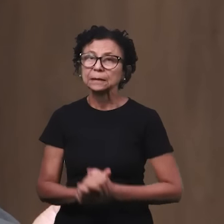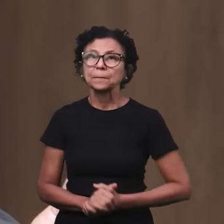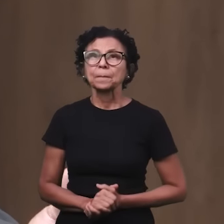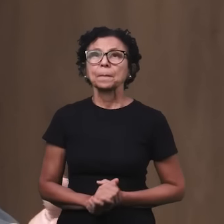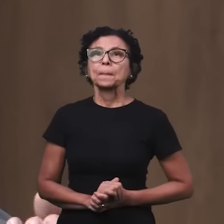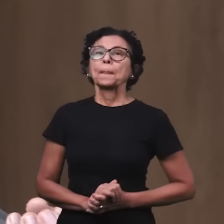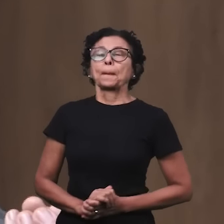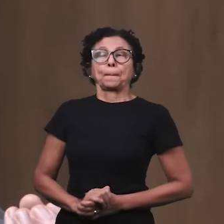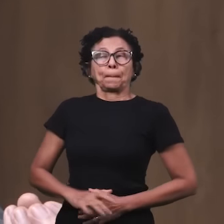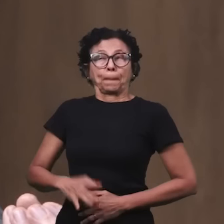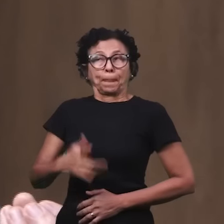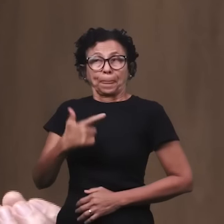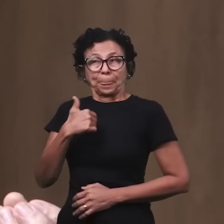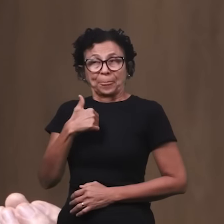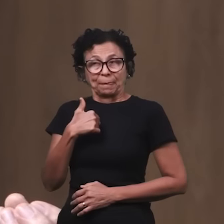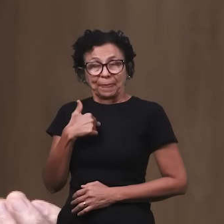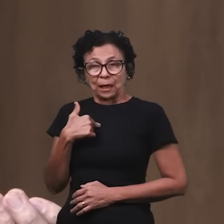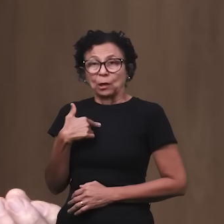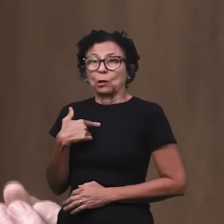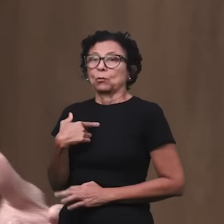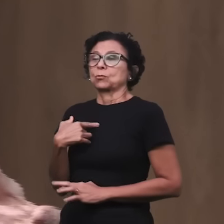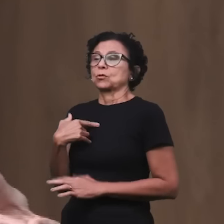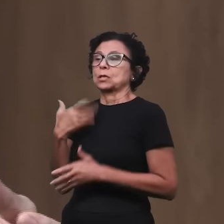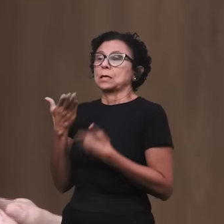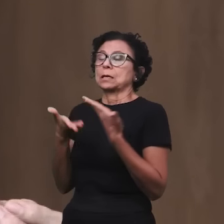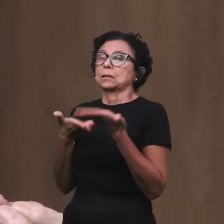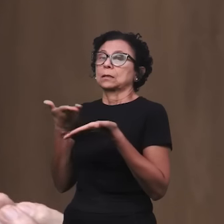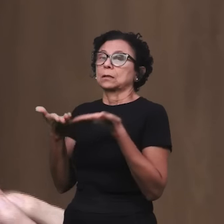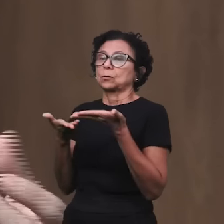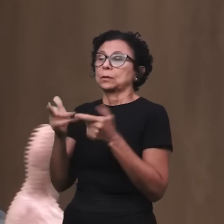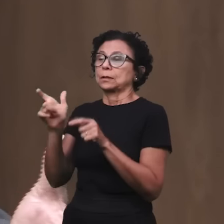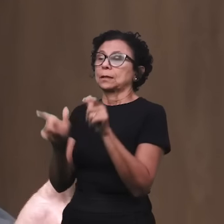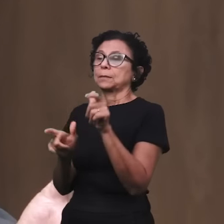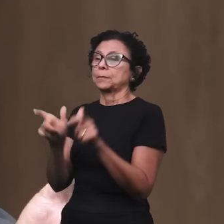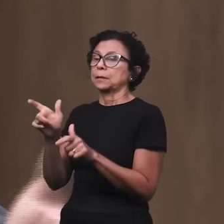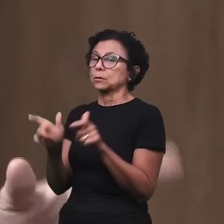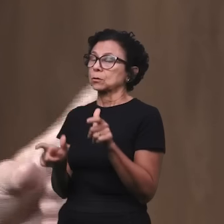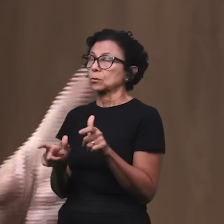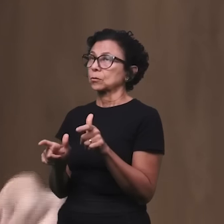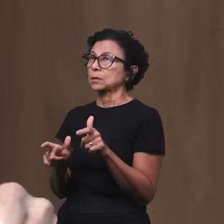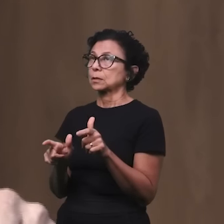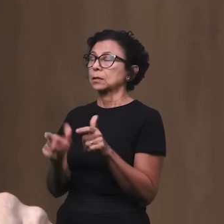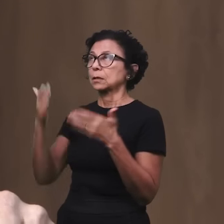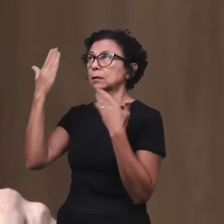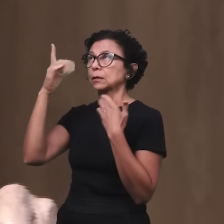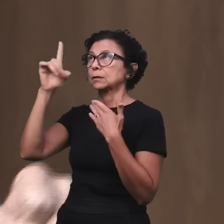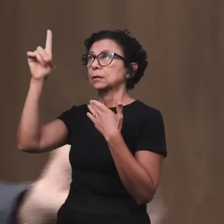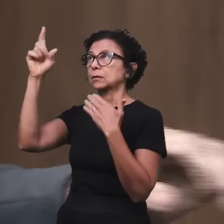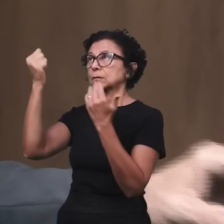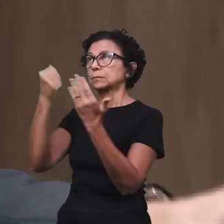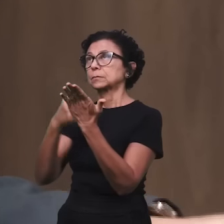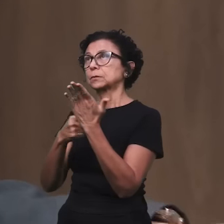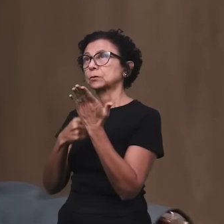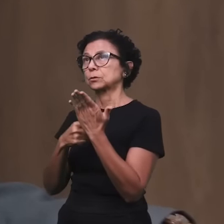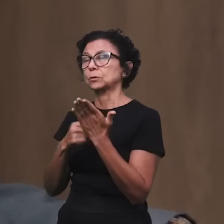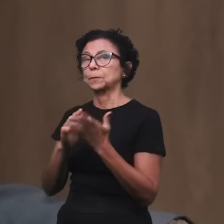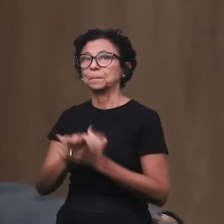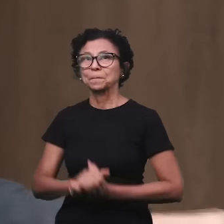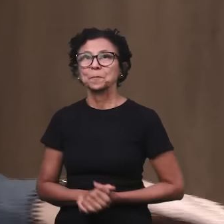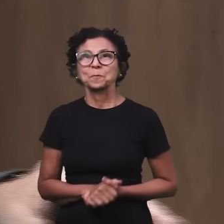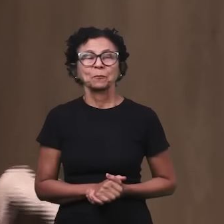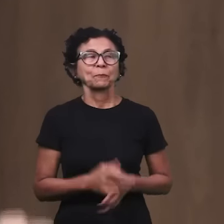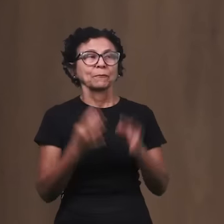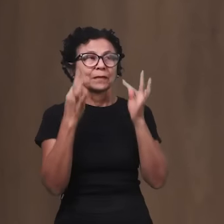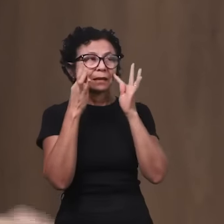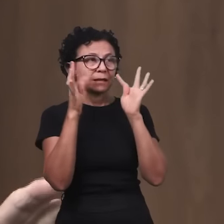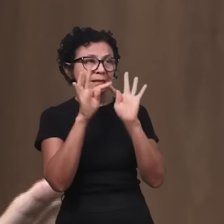Senhor, com o Espírito Santo conosco, o Senhor nos ajudou e nos capacitou. Quer ver? Eu tenho até um exemplo, se puder contar, né? Claro.